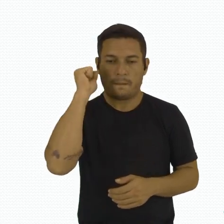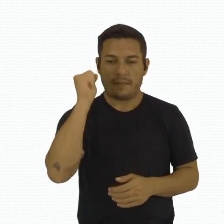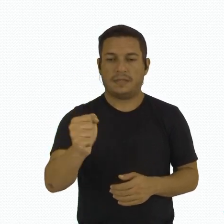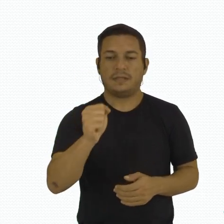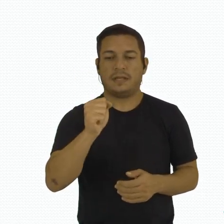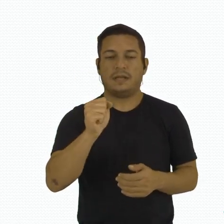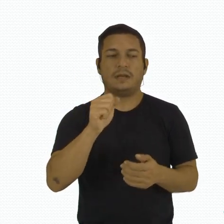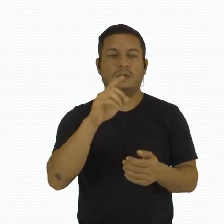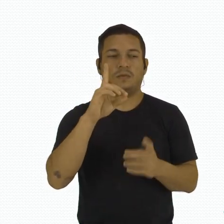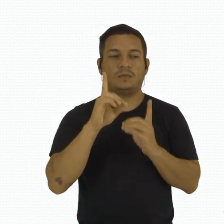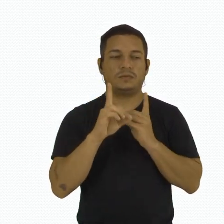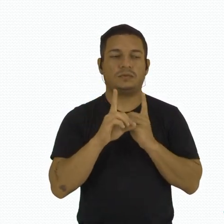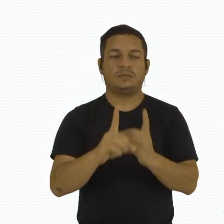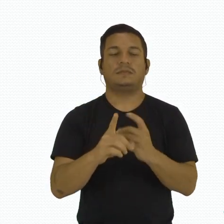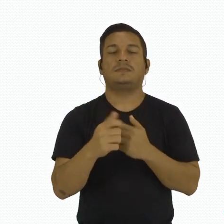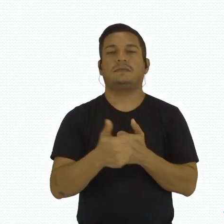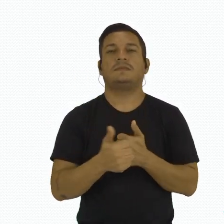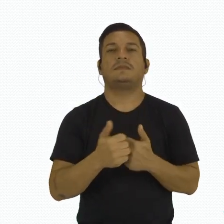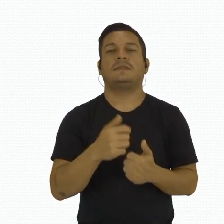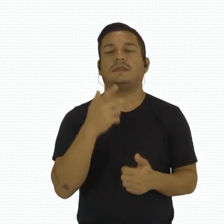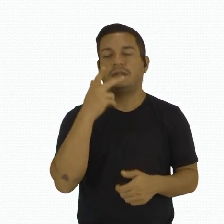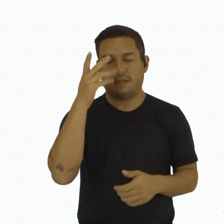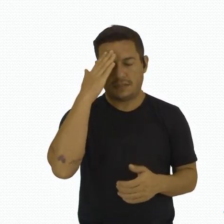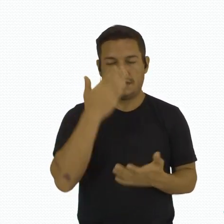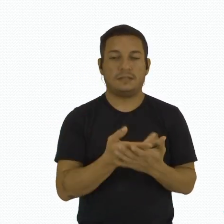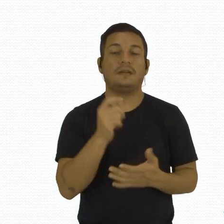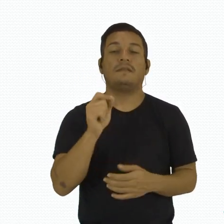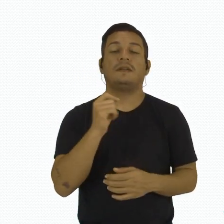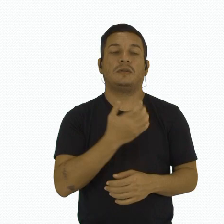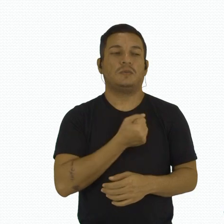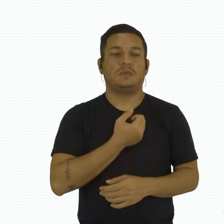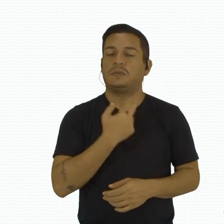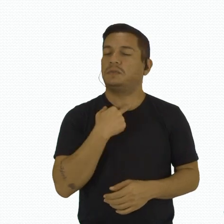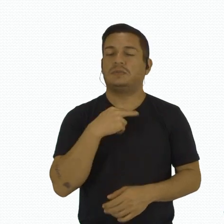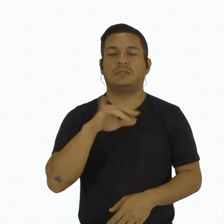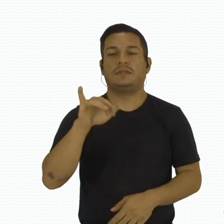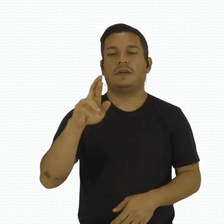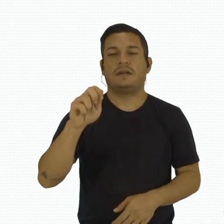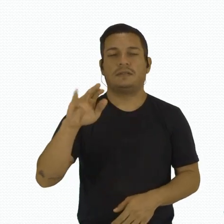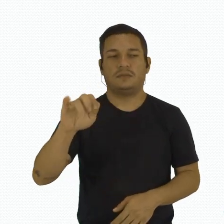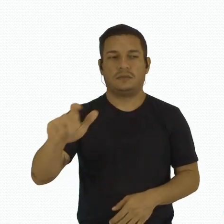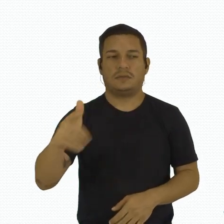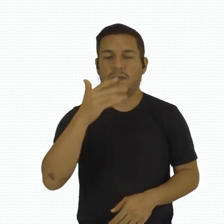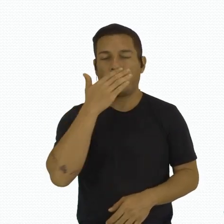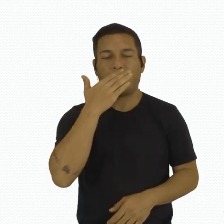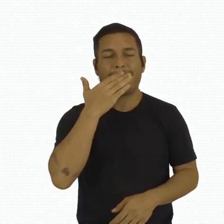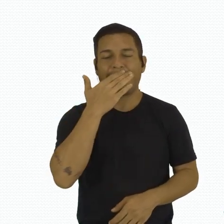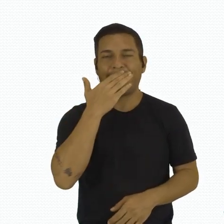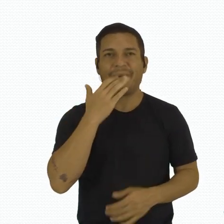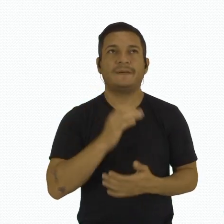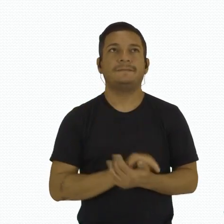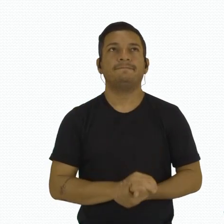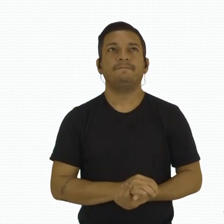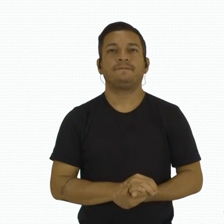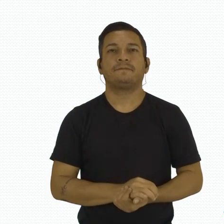irracional, né? E o Pitágoras acreditava que os números não podiam ser irracionais, isso feria a beleza dos números, né? Então,